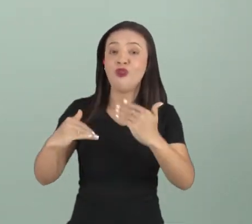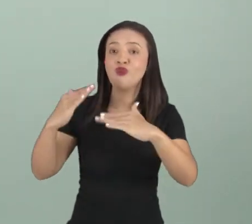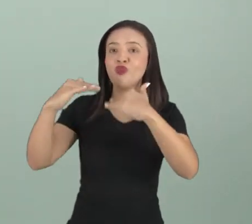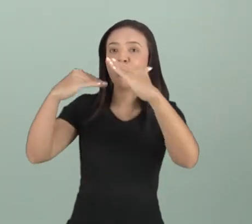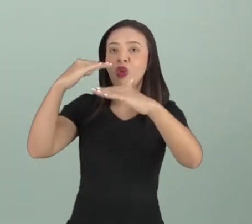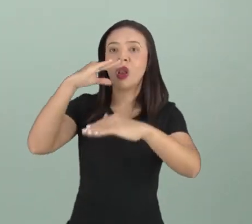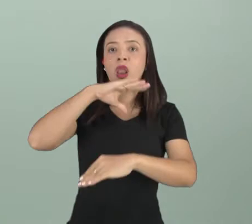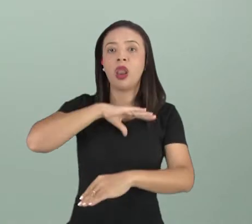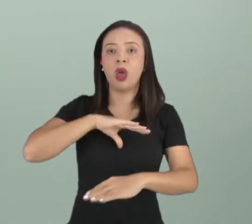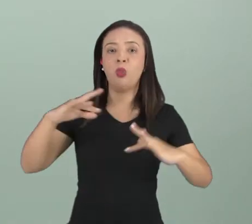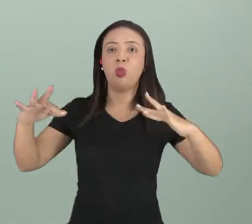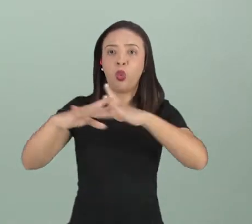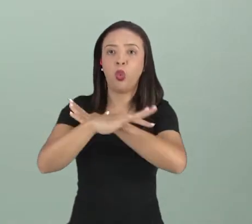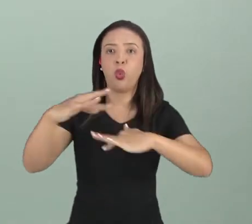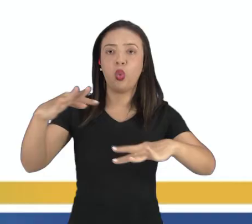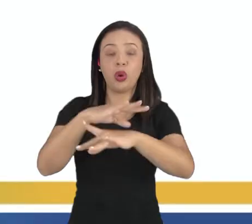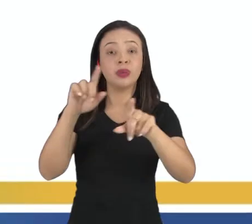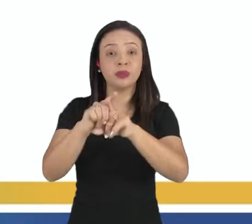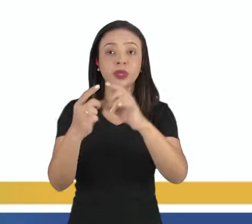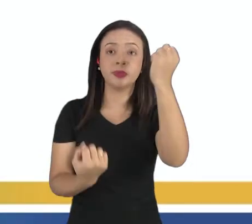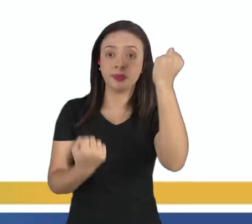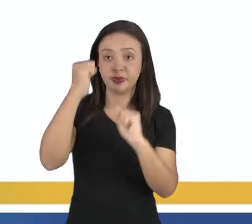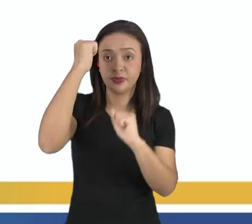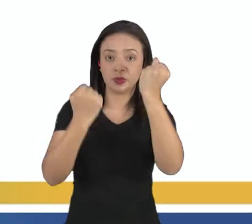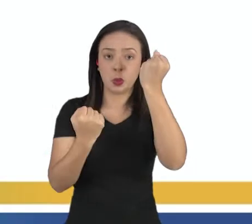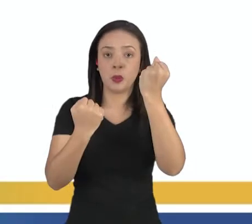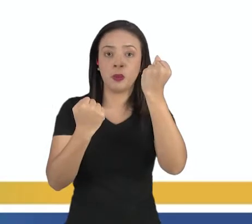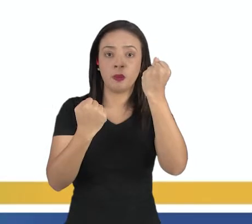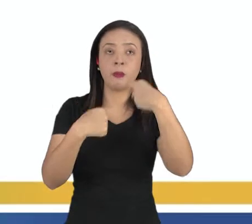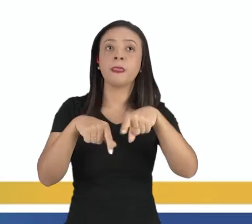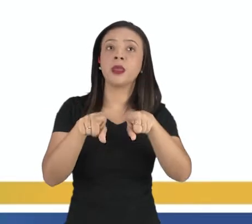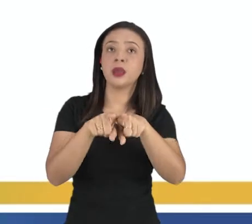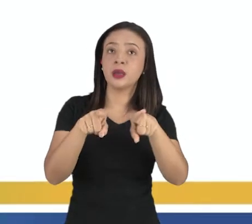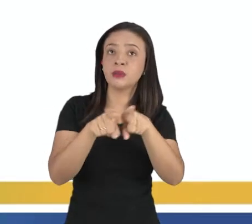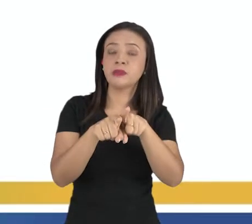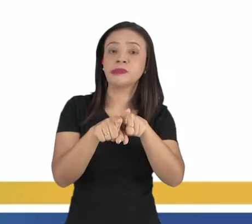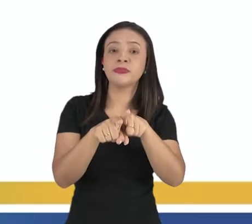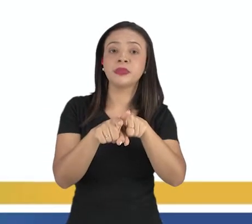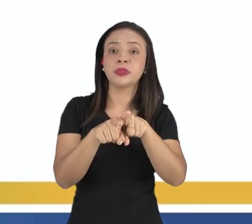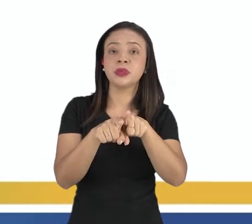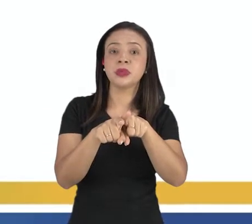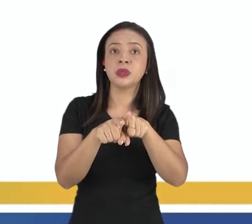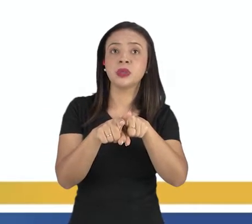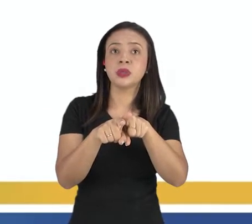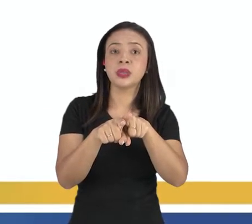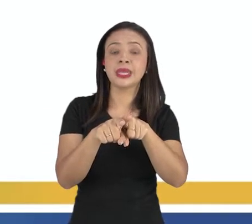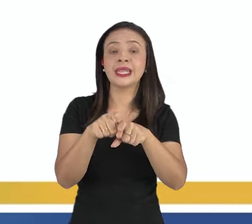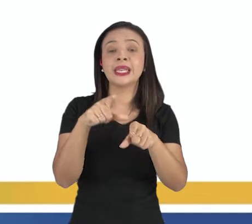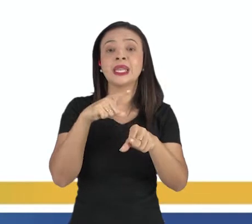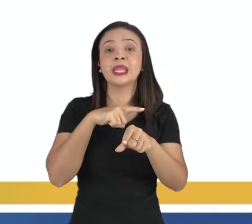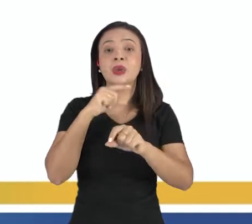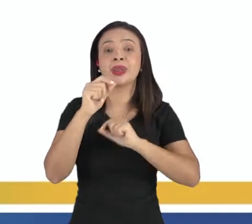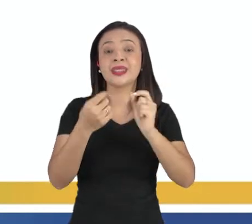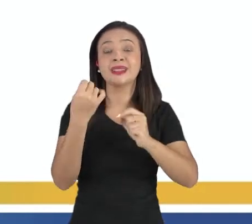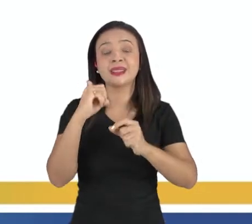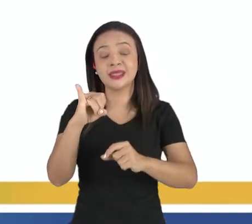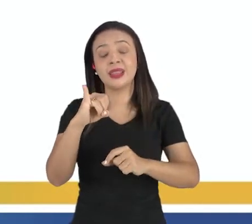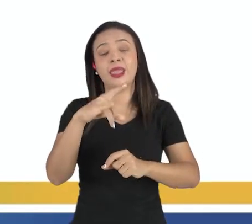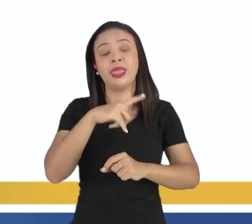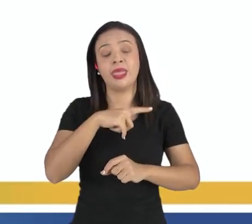da industrialização. Além disso, entre os efeitos da industrialização